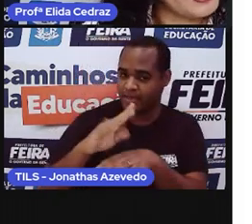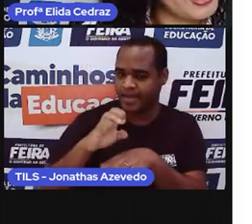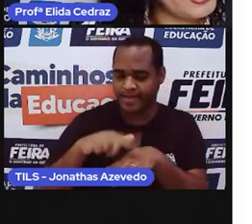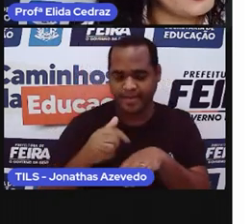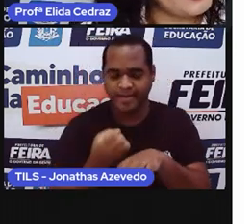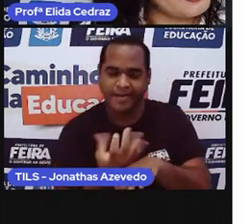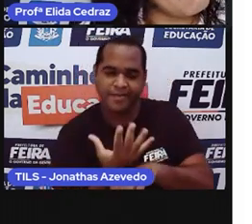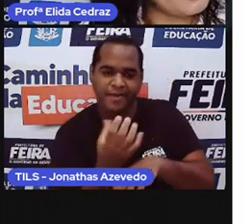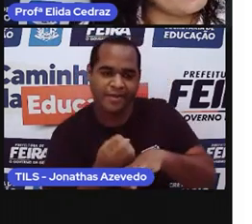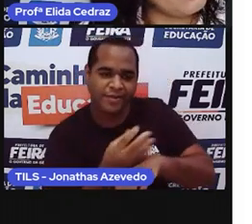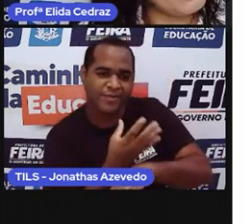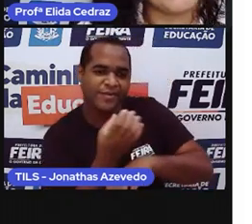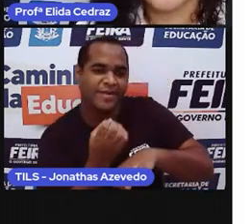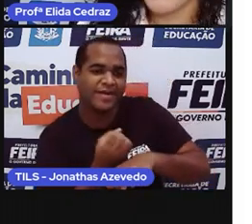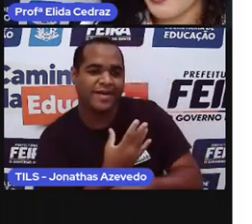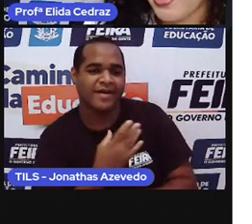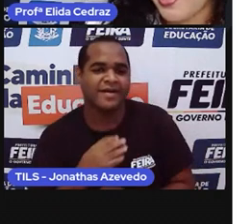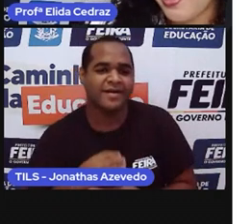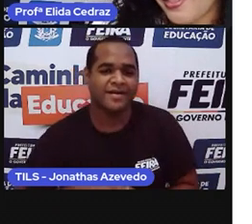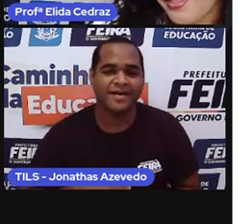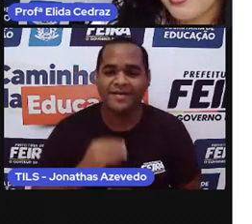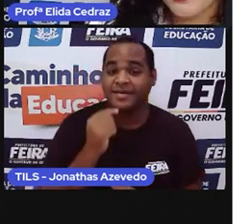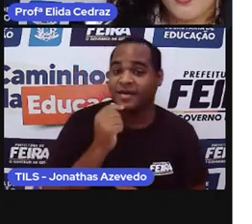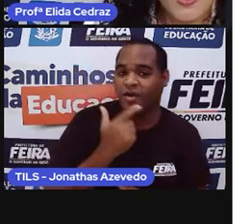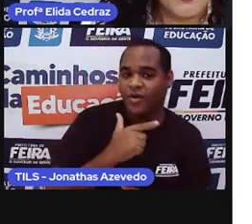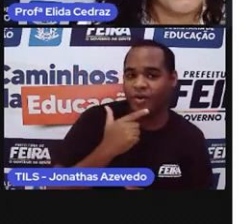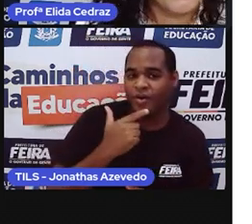O pé dela é peludo.